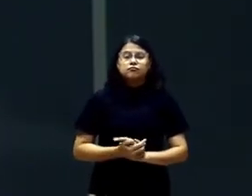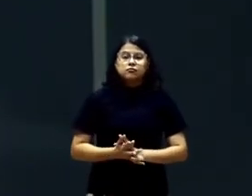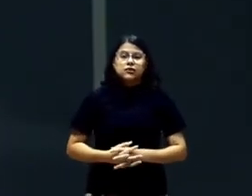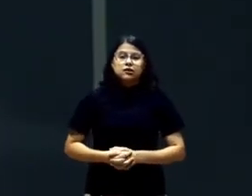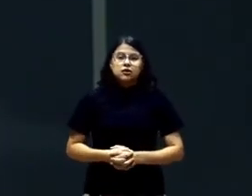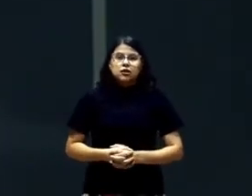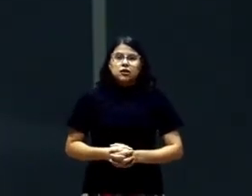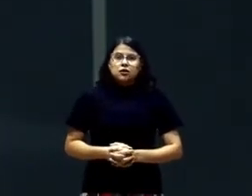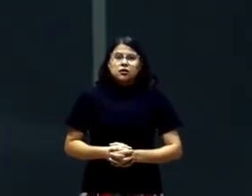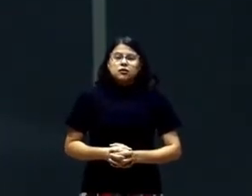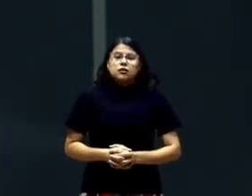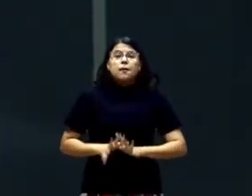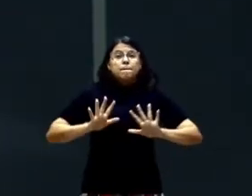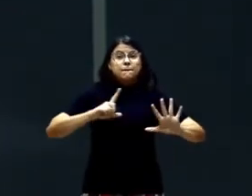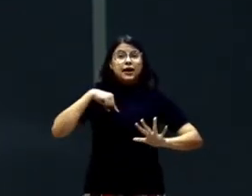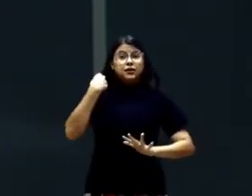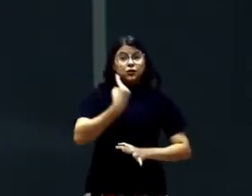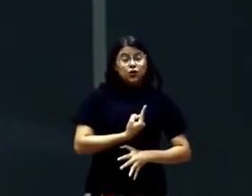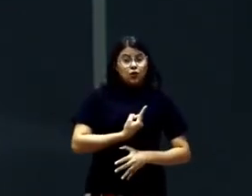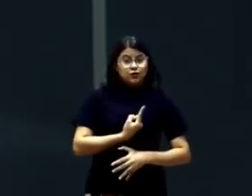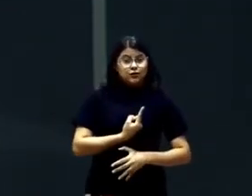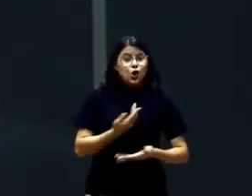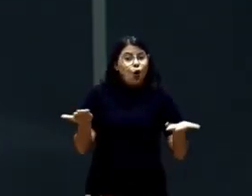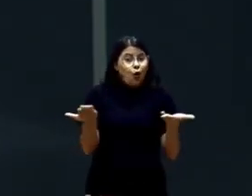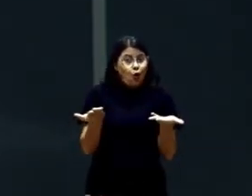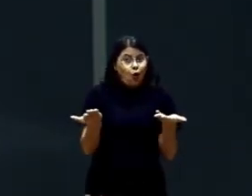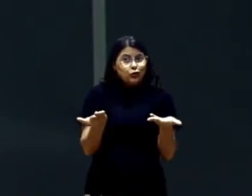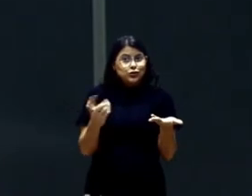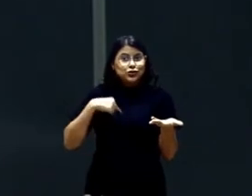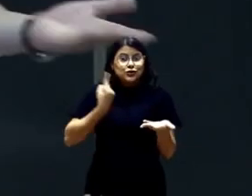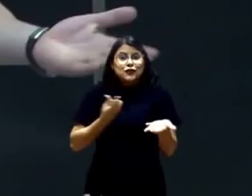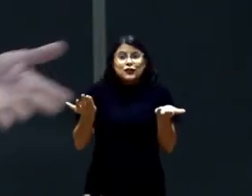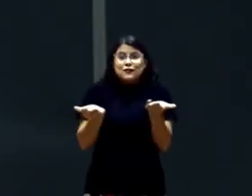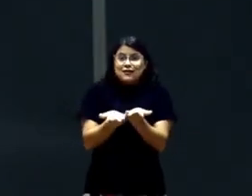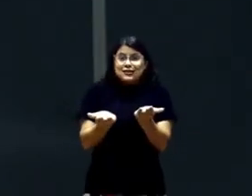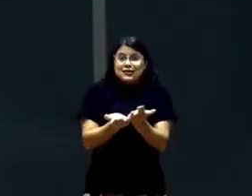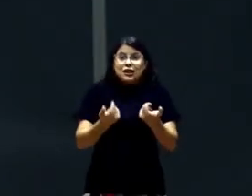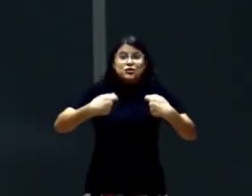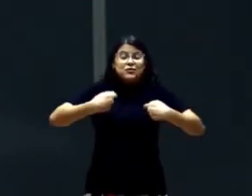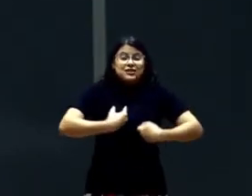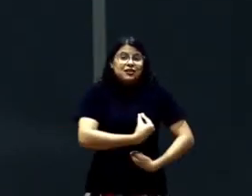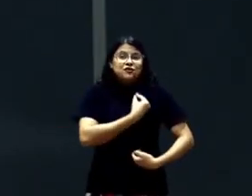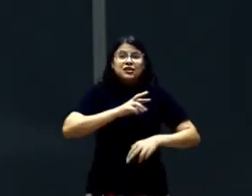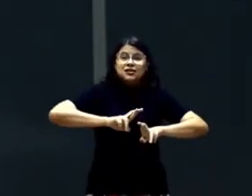Nós temos que atribuir tudo o que nós temos, que